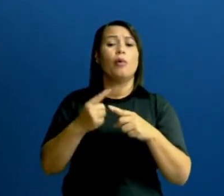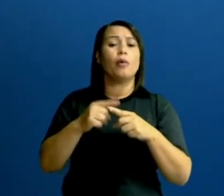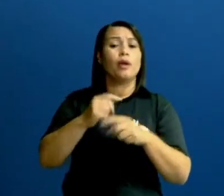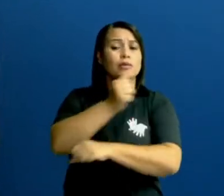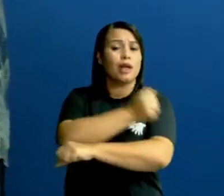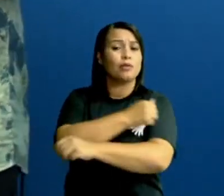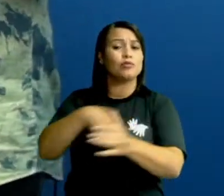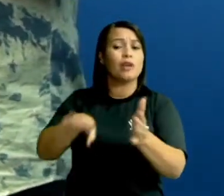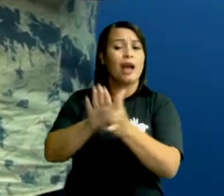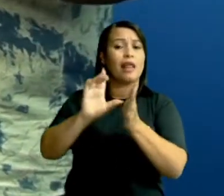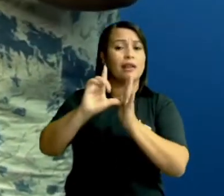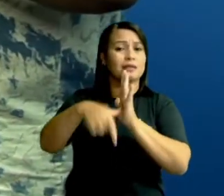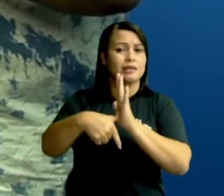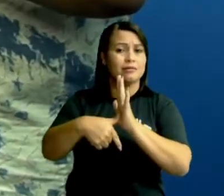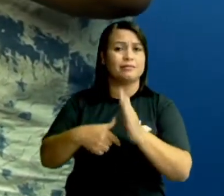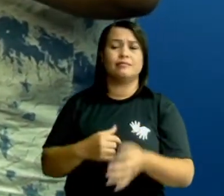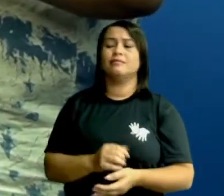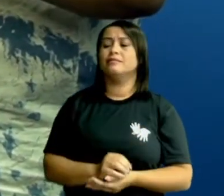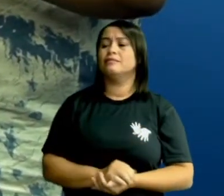alunos chegaram atrasados.